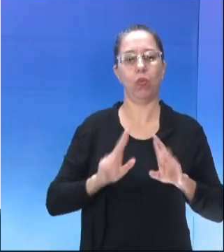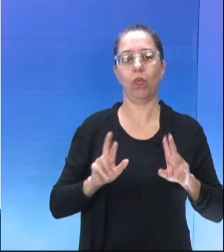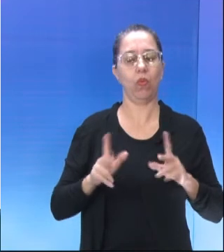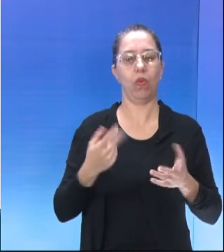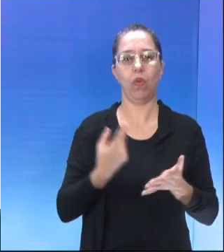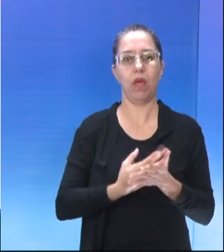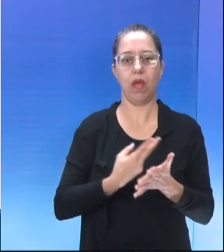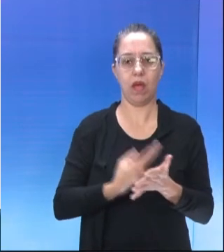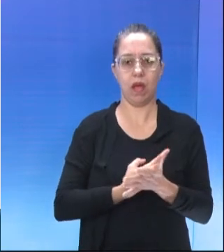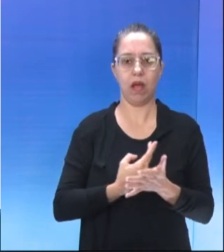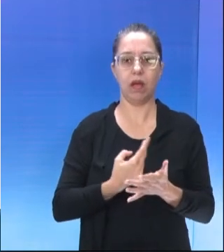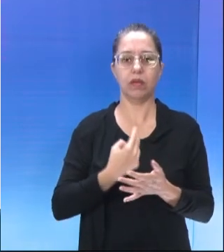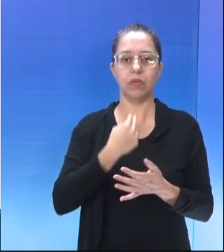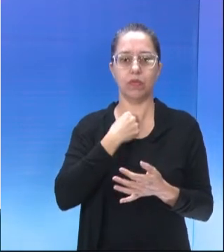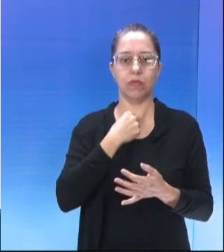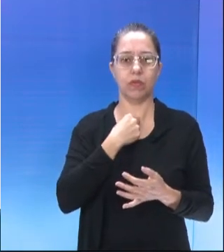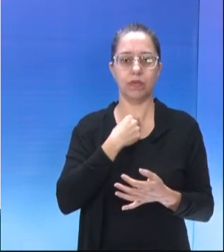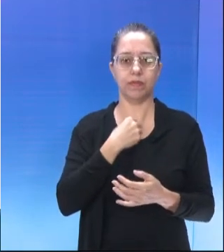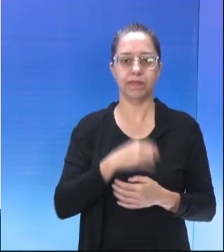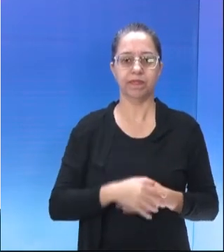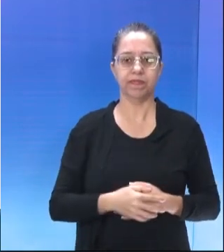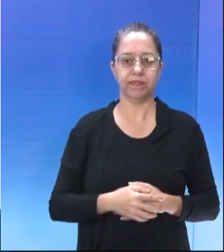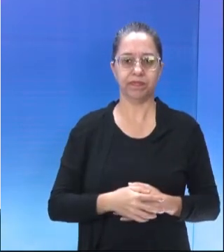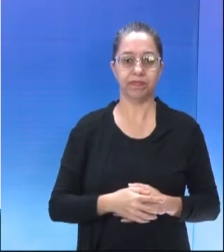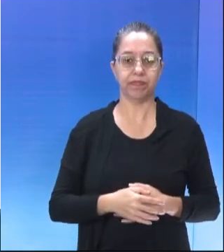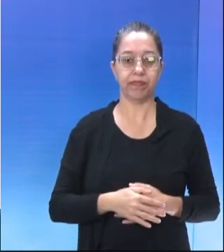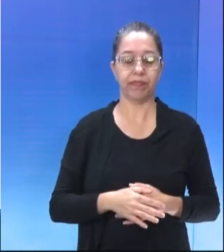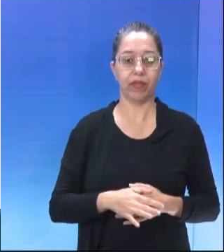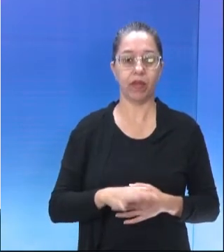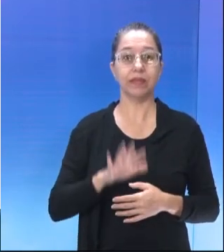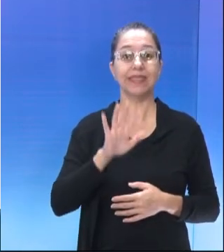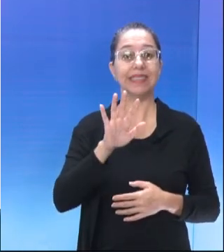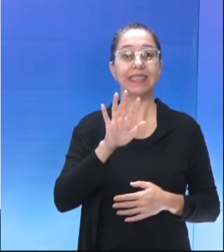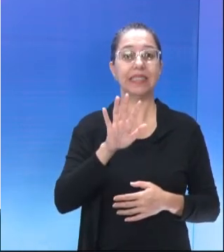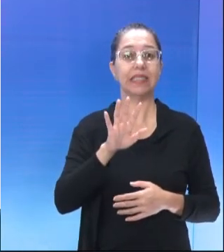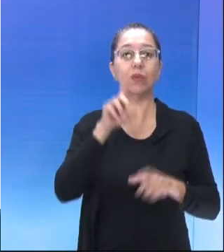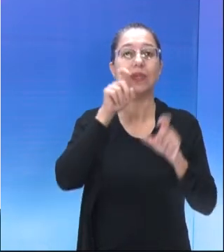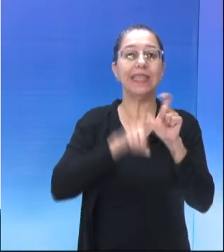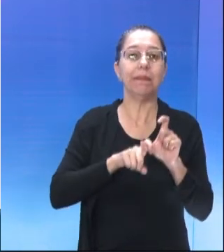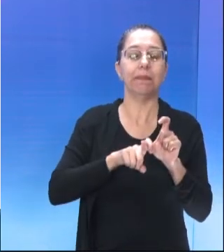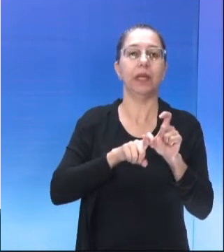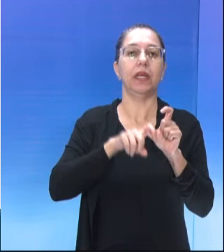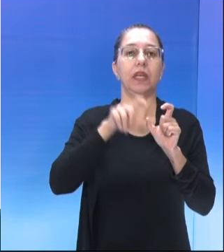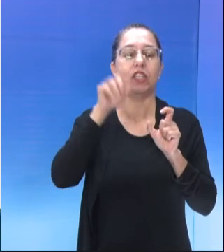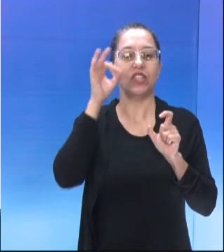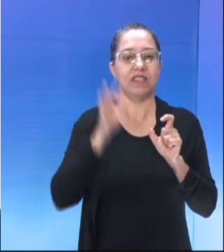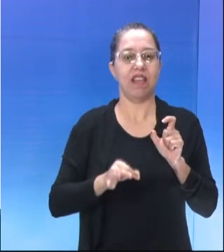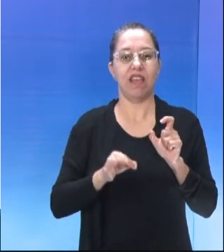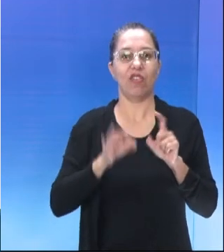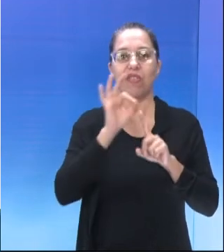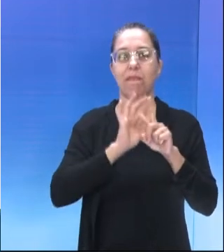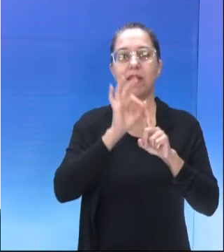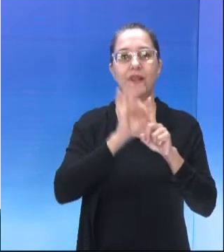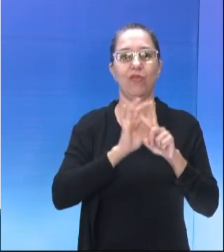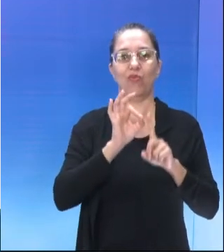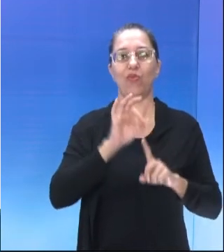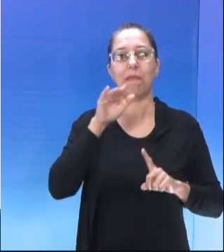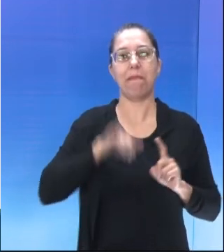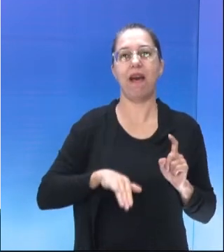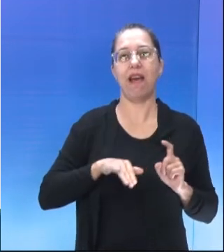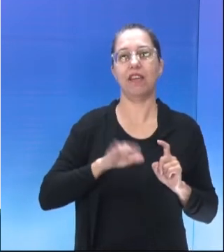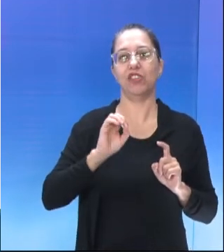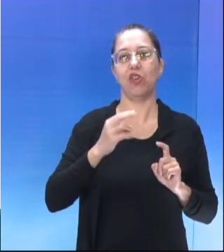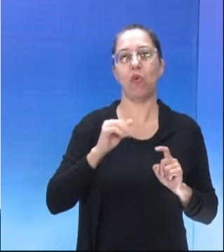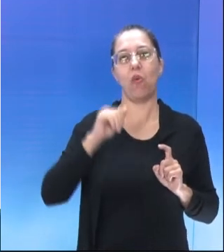dizer que aqui é o gabarito que está certo, porque não depende exclusivamente da